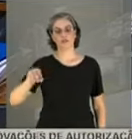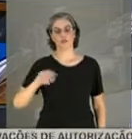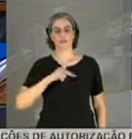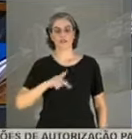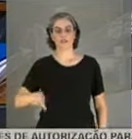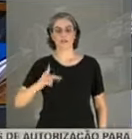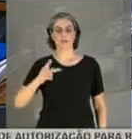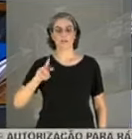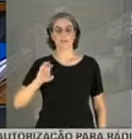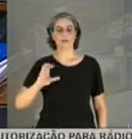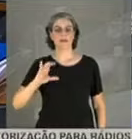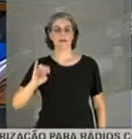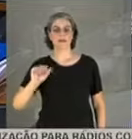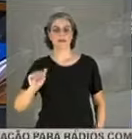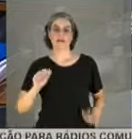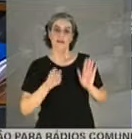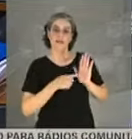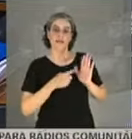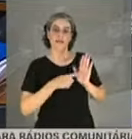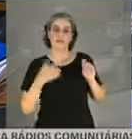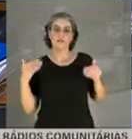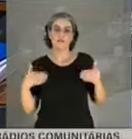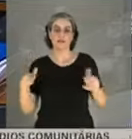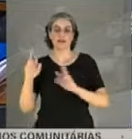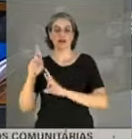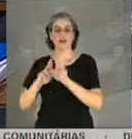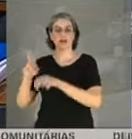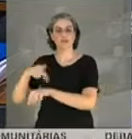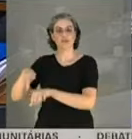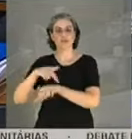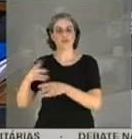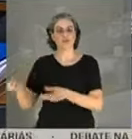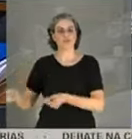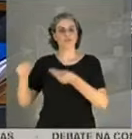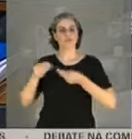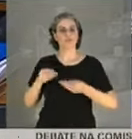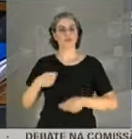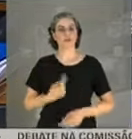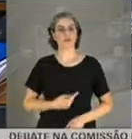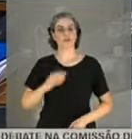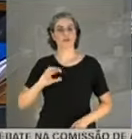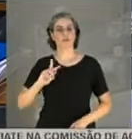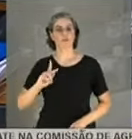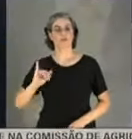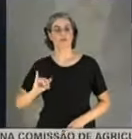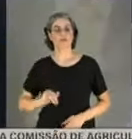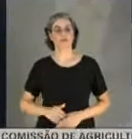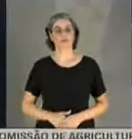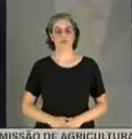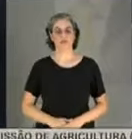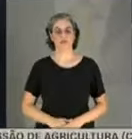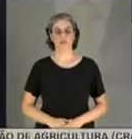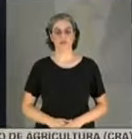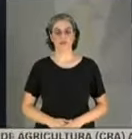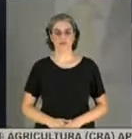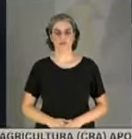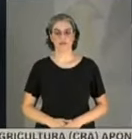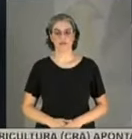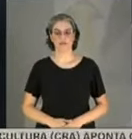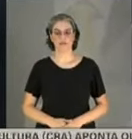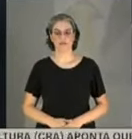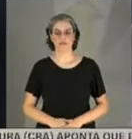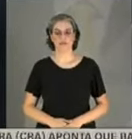o relato do Ministério das Relações Exteriores, esse é o relato encaminhado à Comissão Parlamentar de Inquérito pela Embaixada do